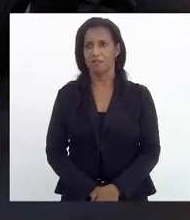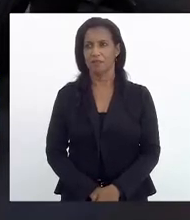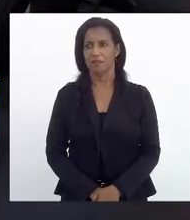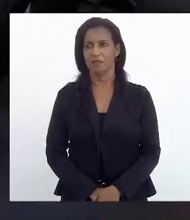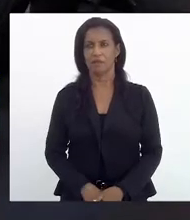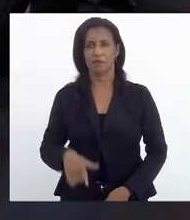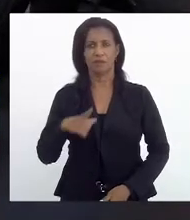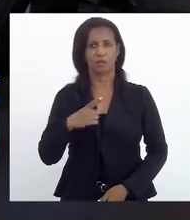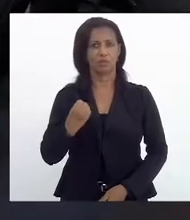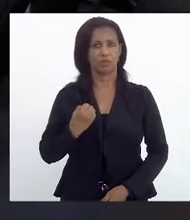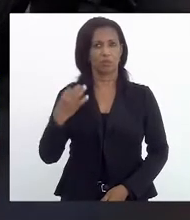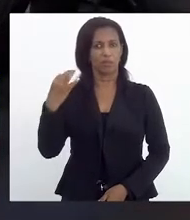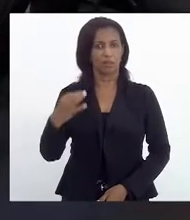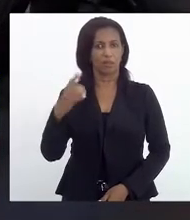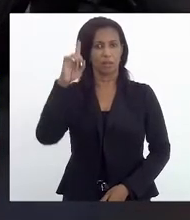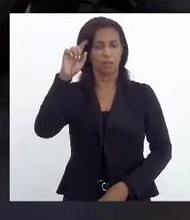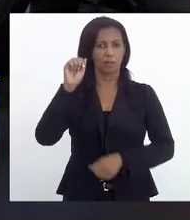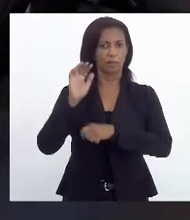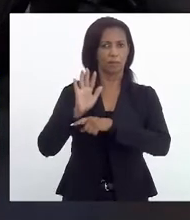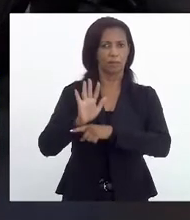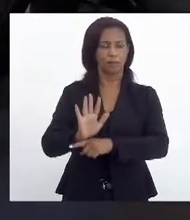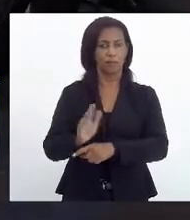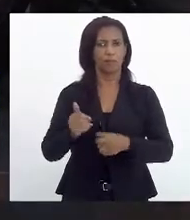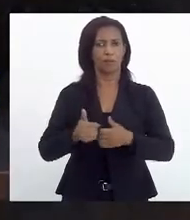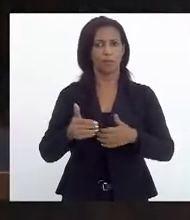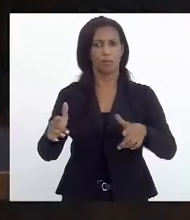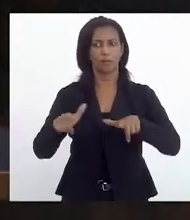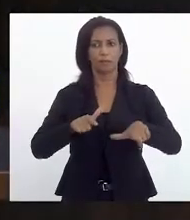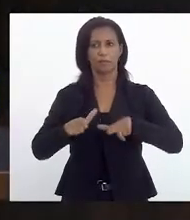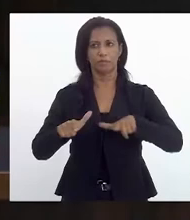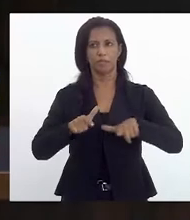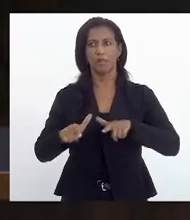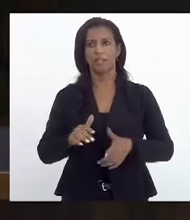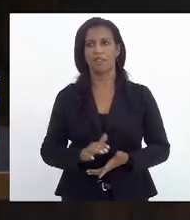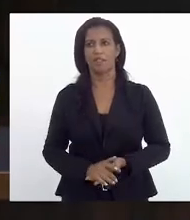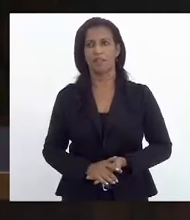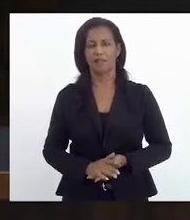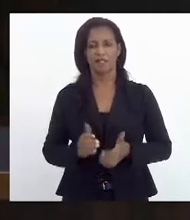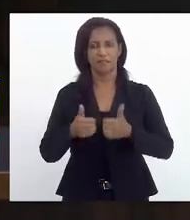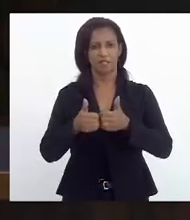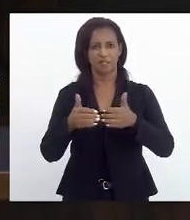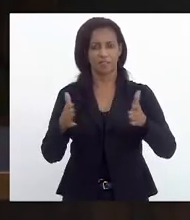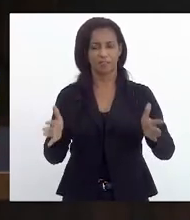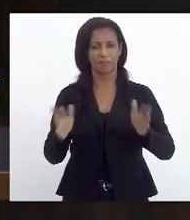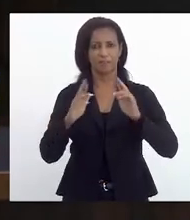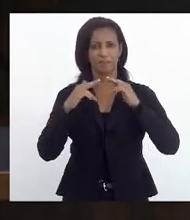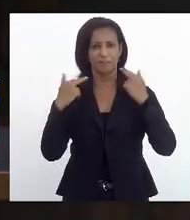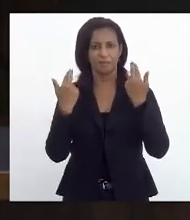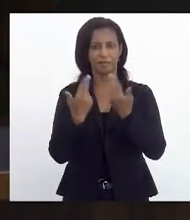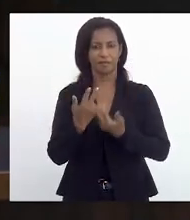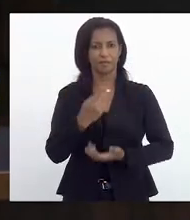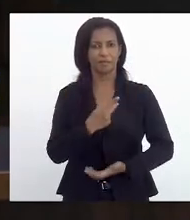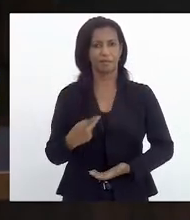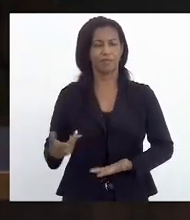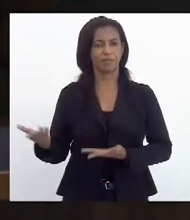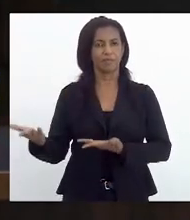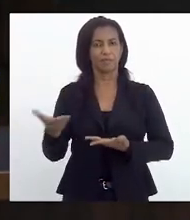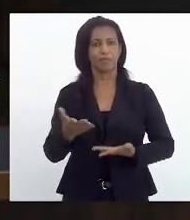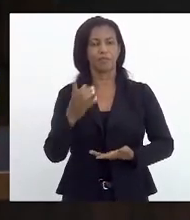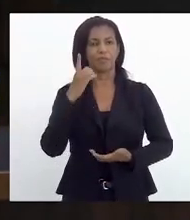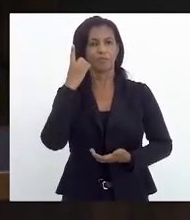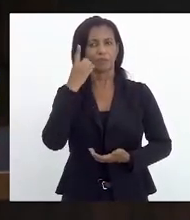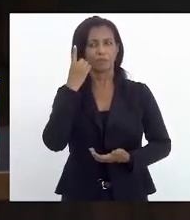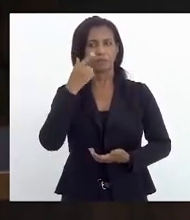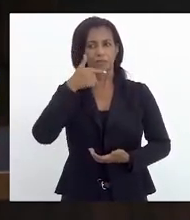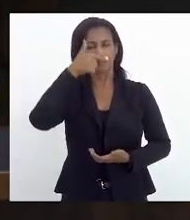em havendo número legal sobre a proteção de Deus iniciamos nossos trabalhos estar aberta a sessão a presidência convida o senhor